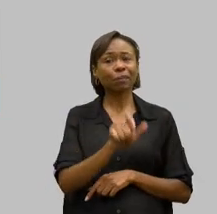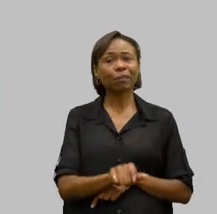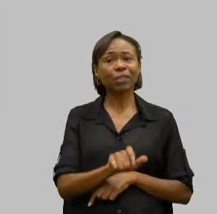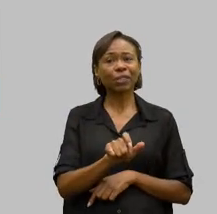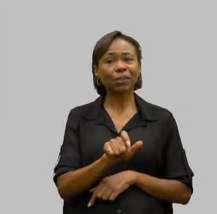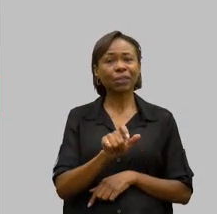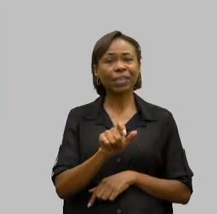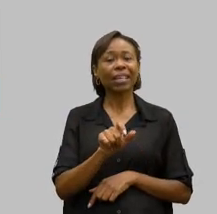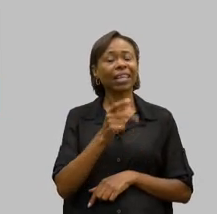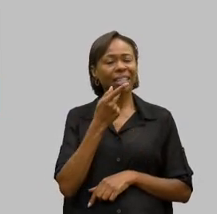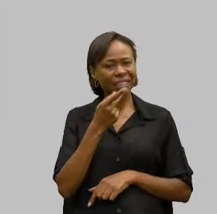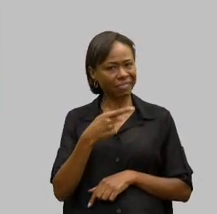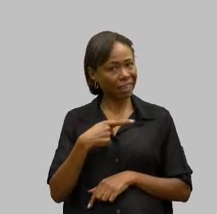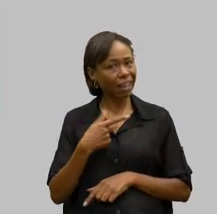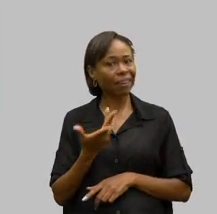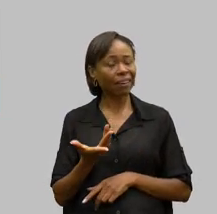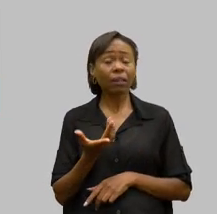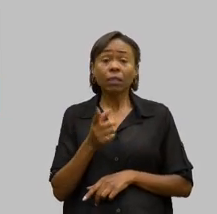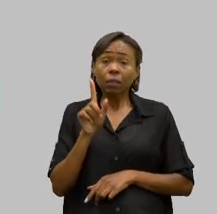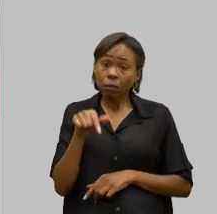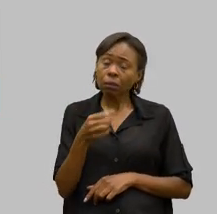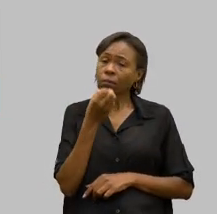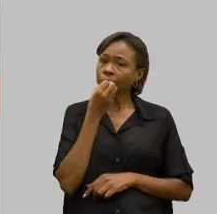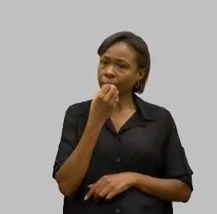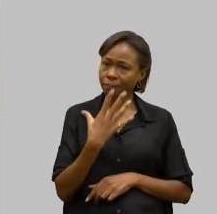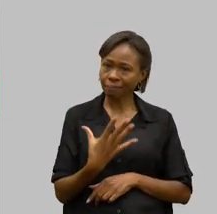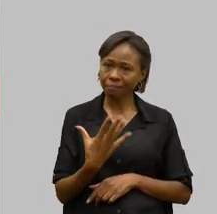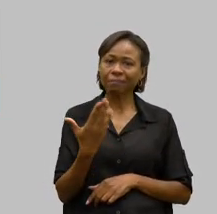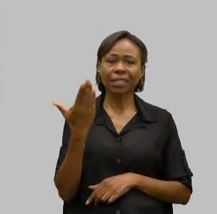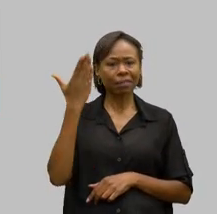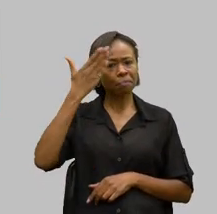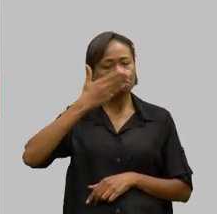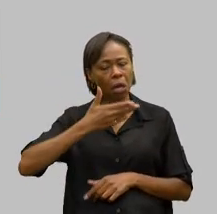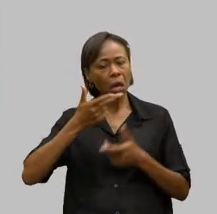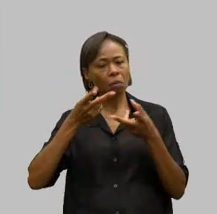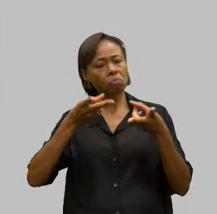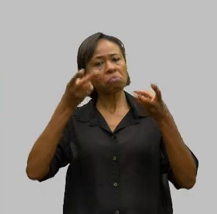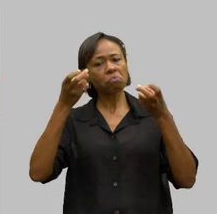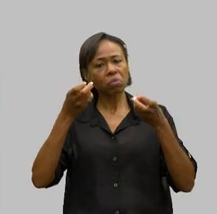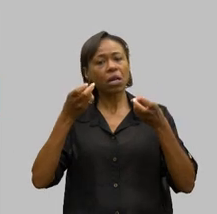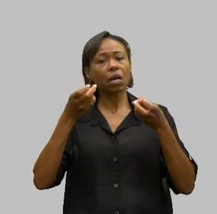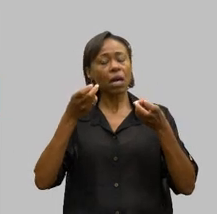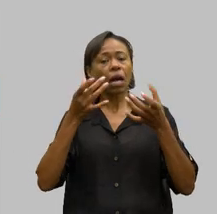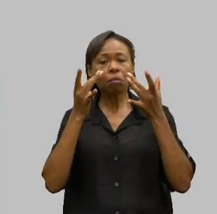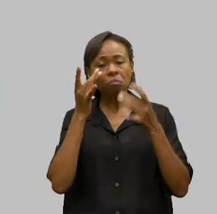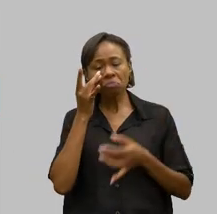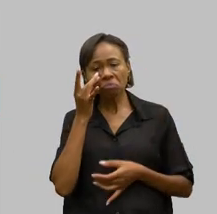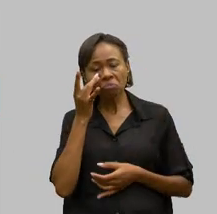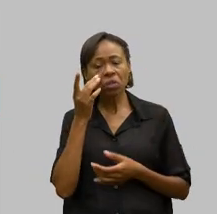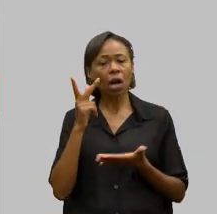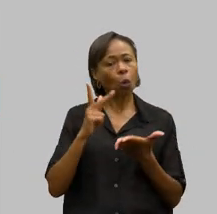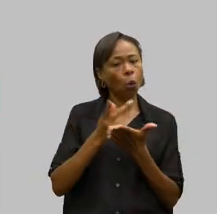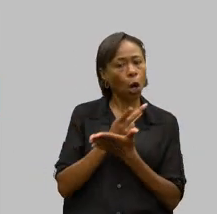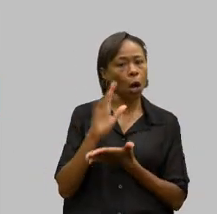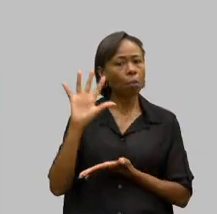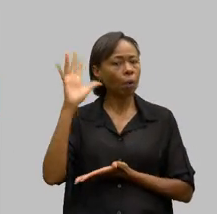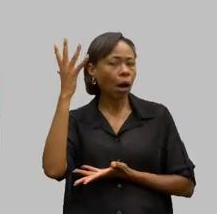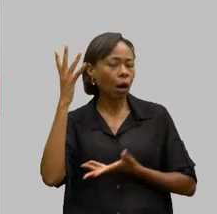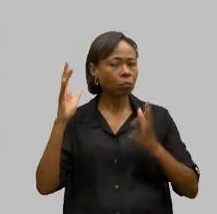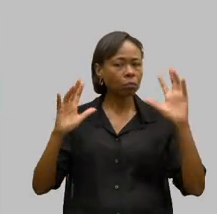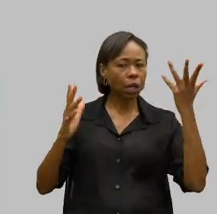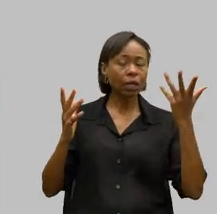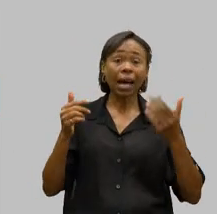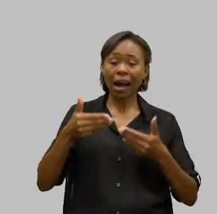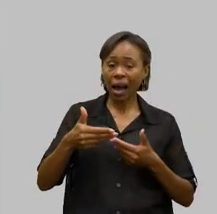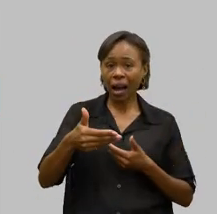esse depoimento. Então, é muito bom nós sabermos e vermos as coisas acontecendo, como vamos inaugurar agora